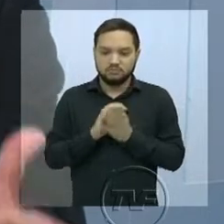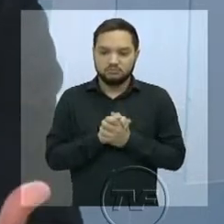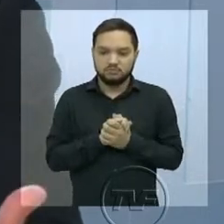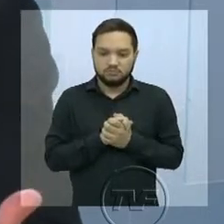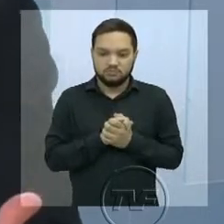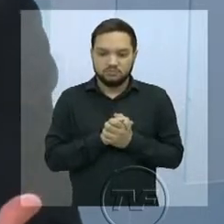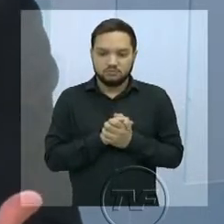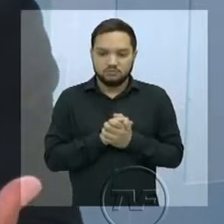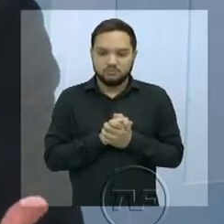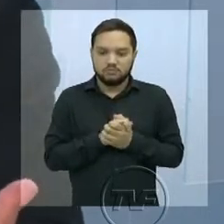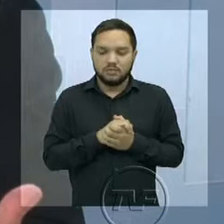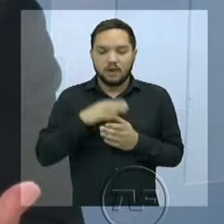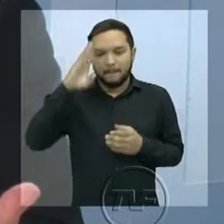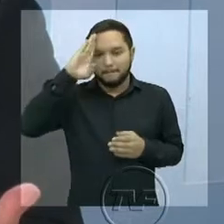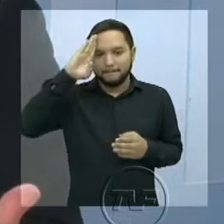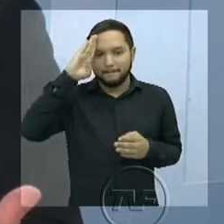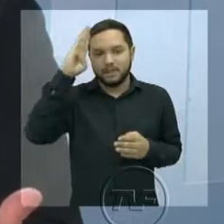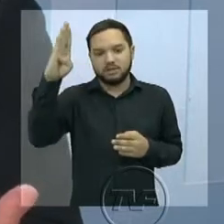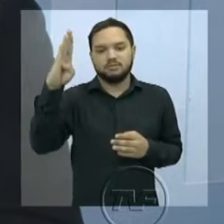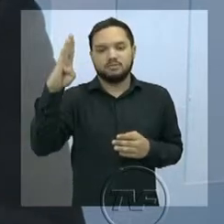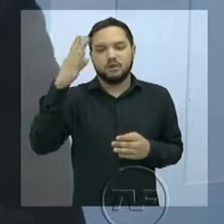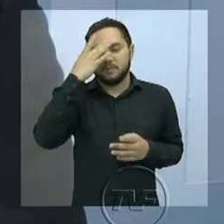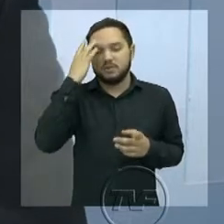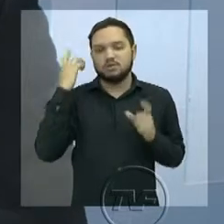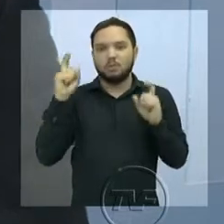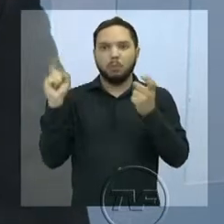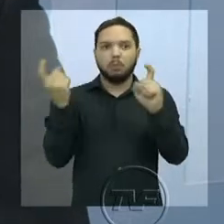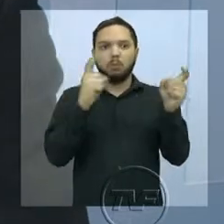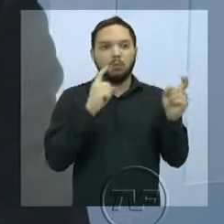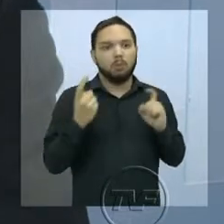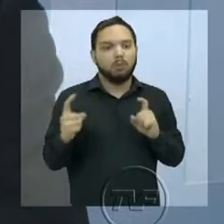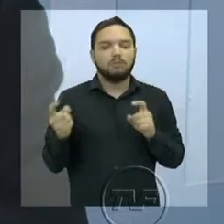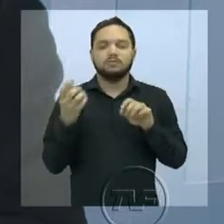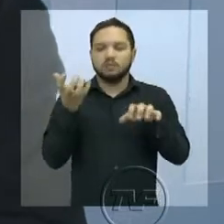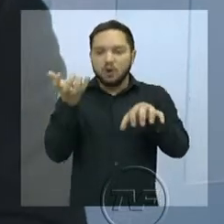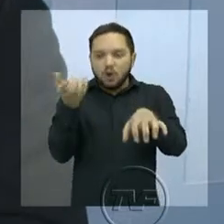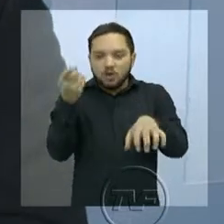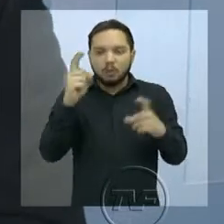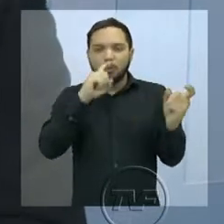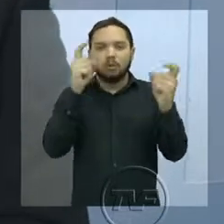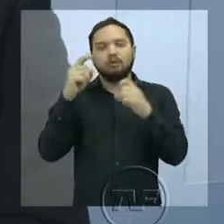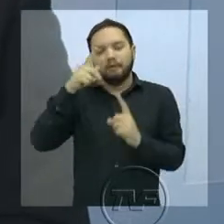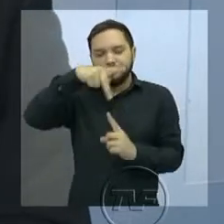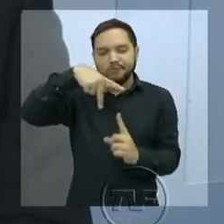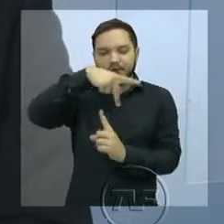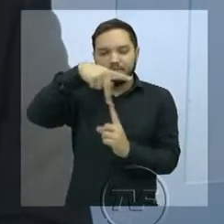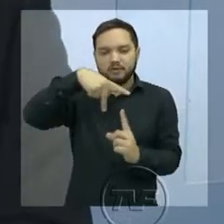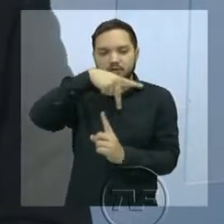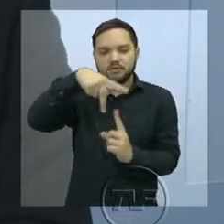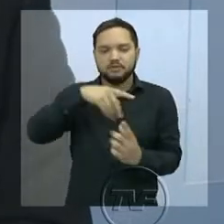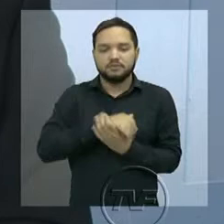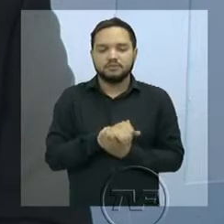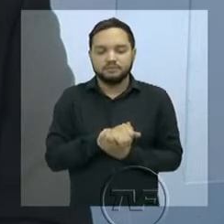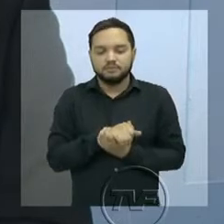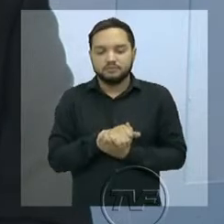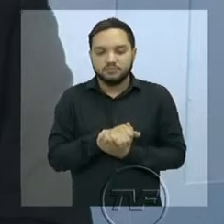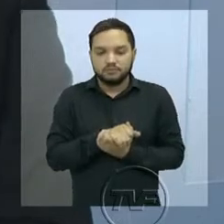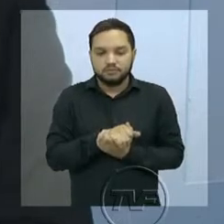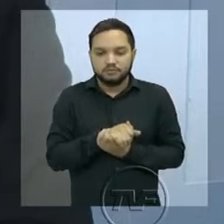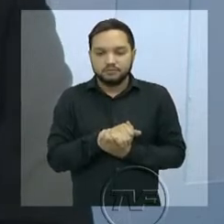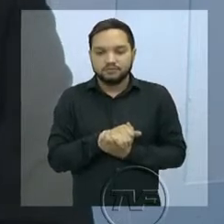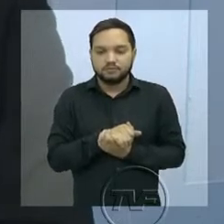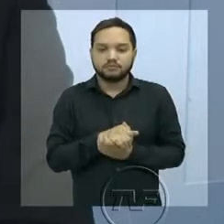todas as guerras, né? Dentro do governo federal. Literalmente não se tem outro tema interno, só tem a questão da